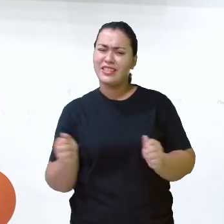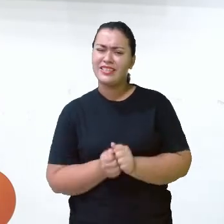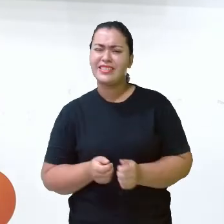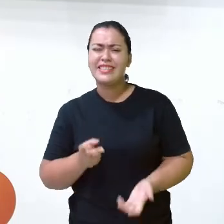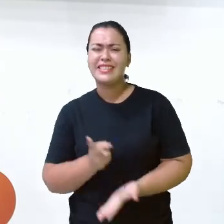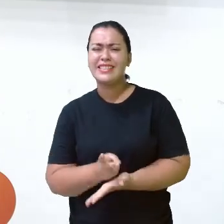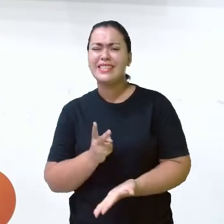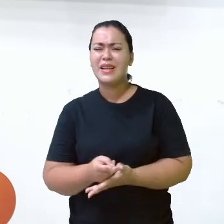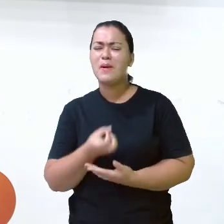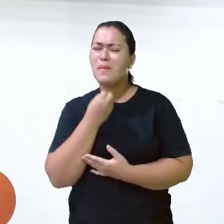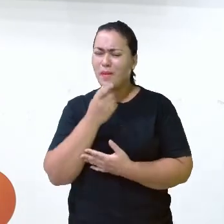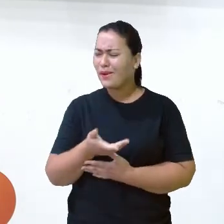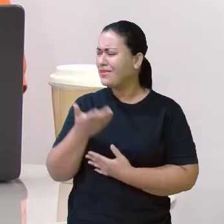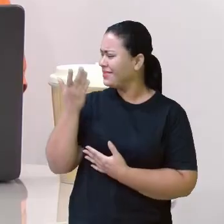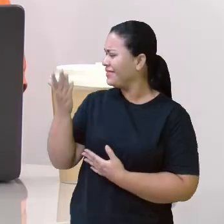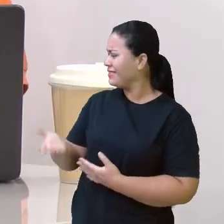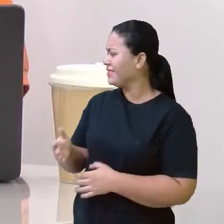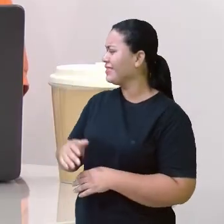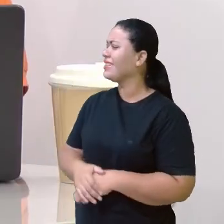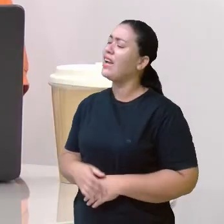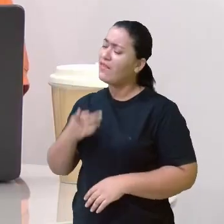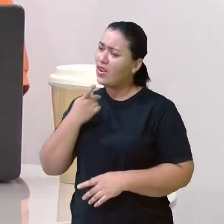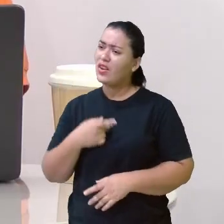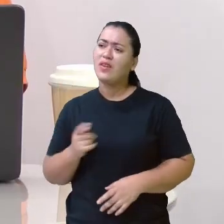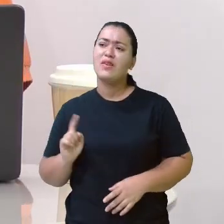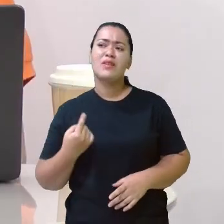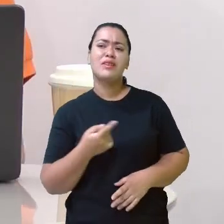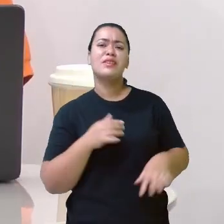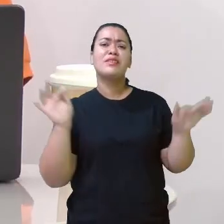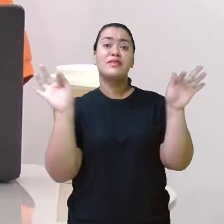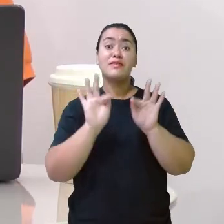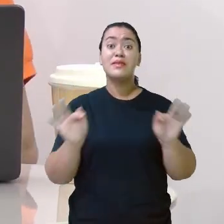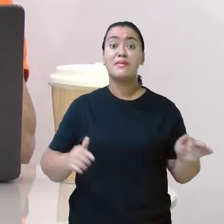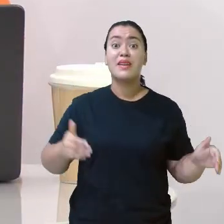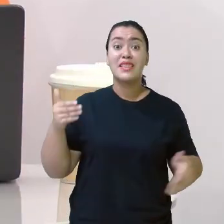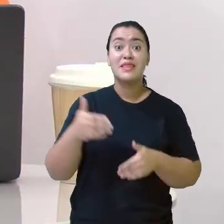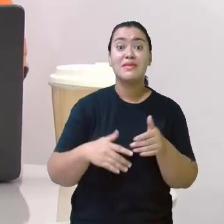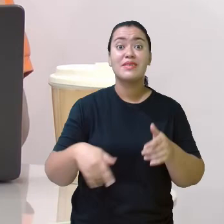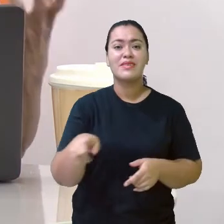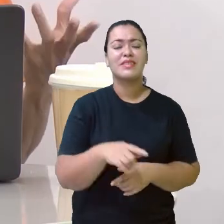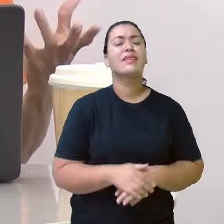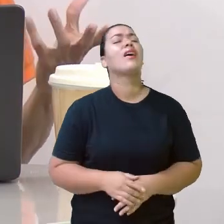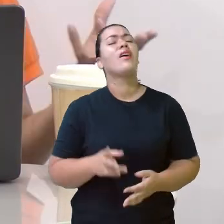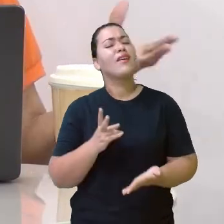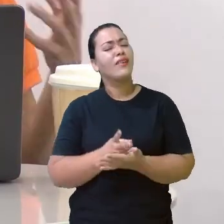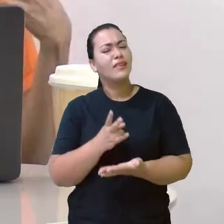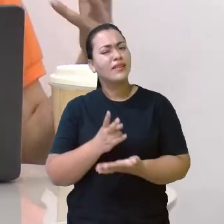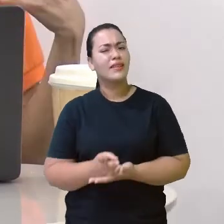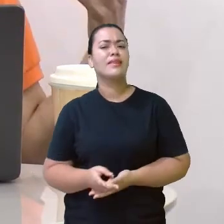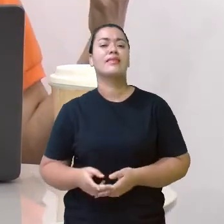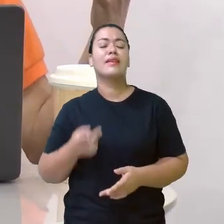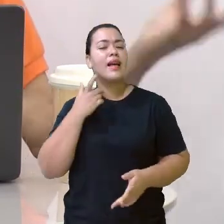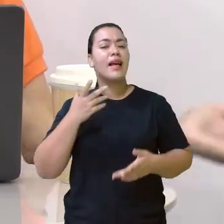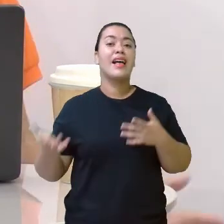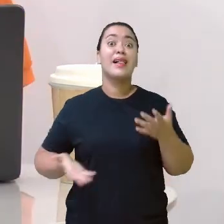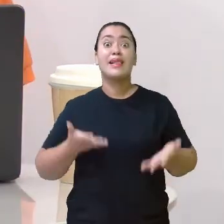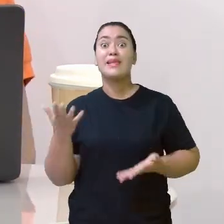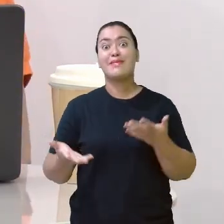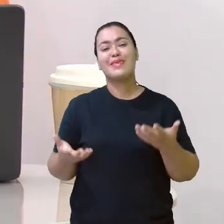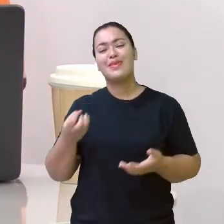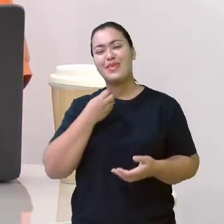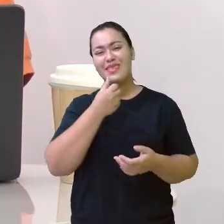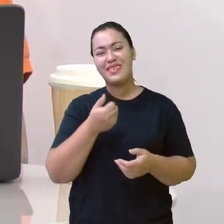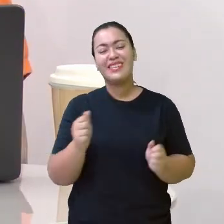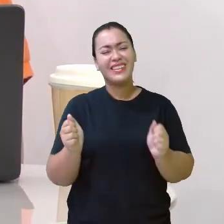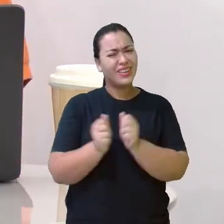é, professora Márcia? Muito, ficamos muito felizes com a participação de vocês. E continua sempre assim, viu? Dá uma animação na gente medonha.